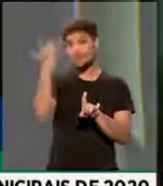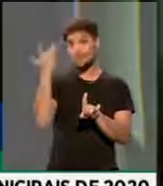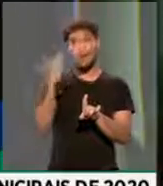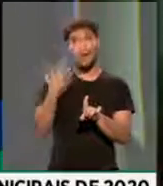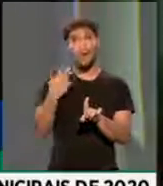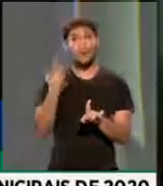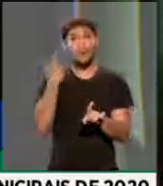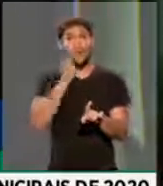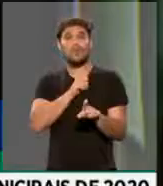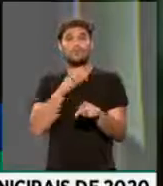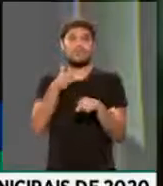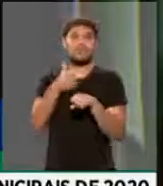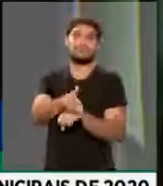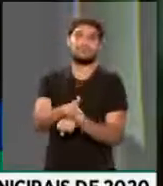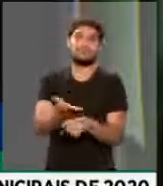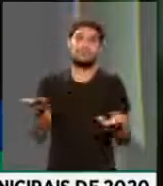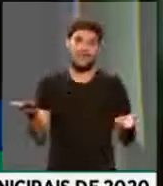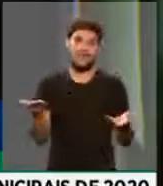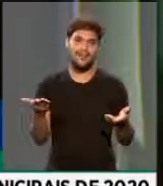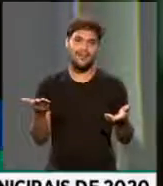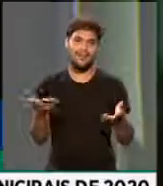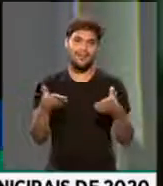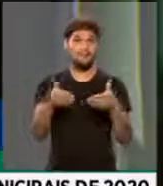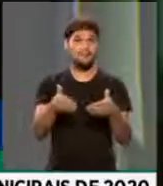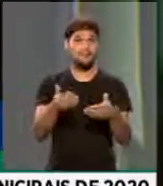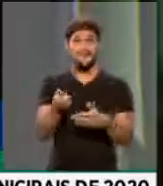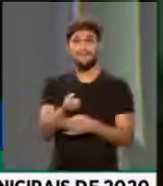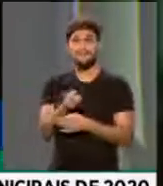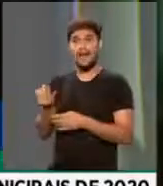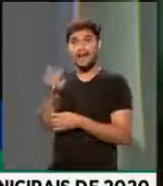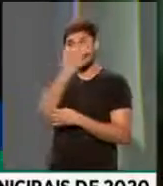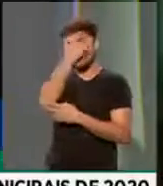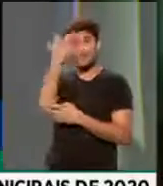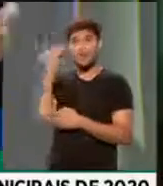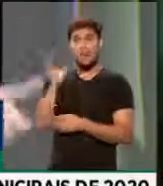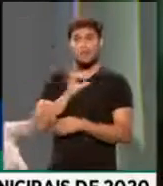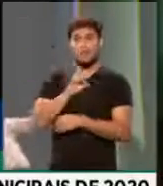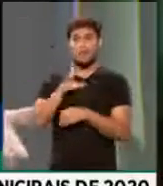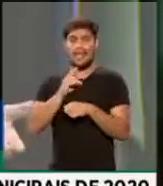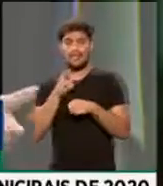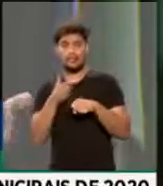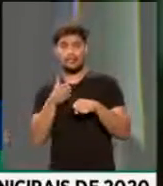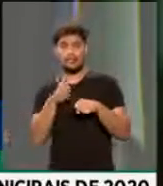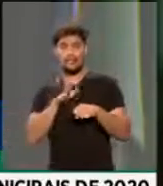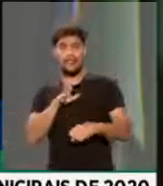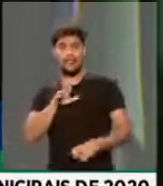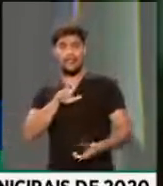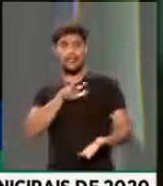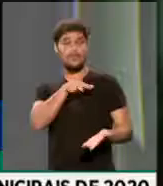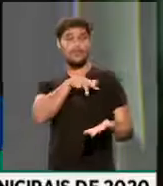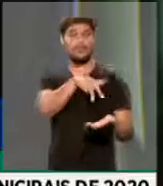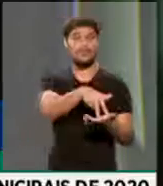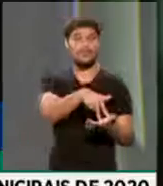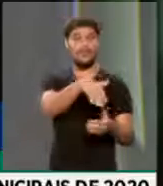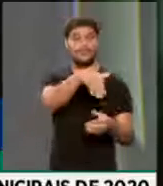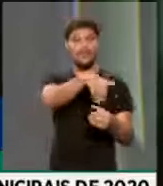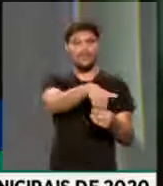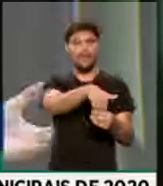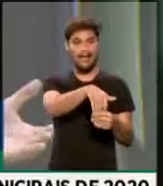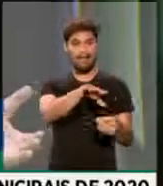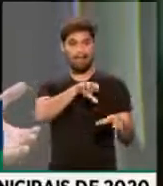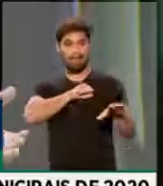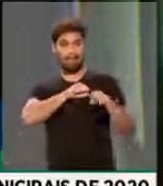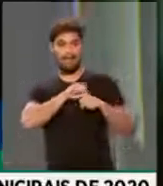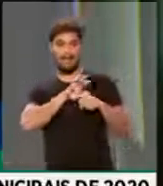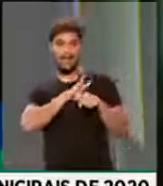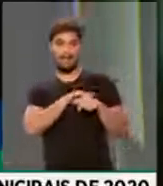processo eleitoral milhões de brasileiros que temeriam ir votar e contrair a doença, sem